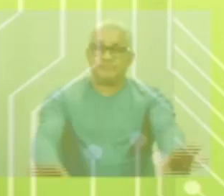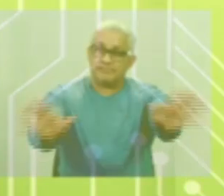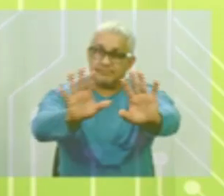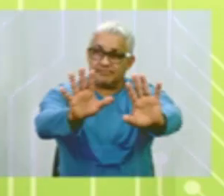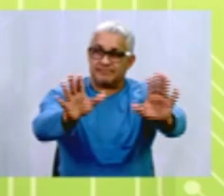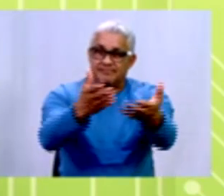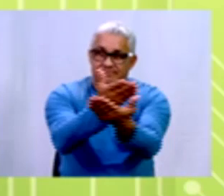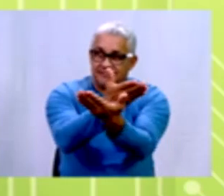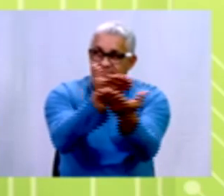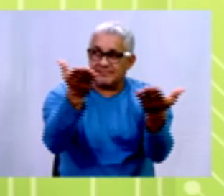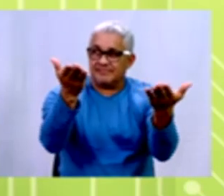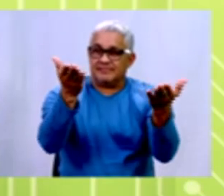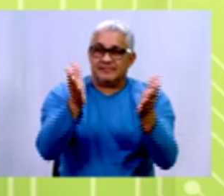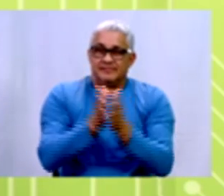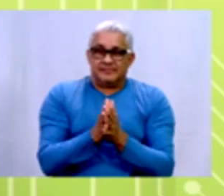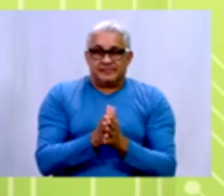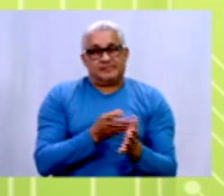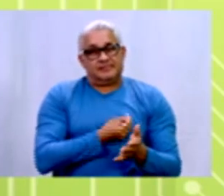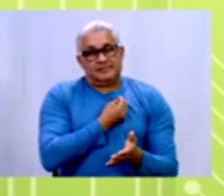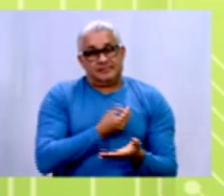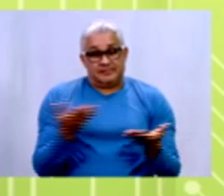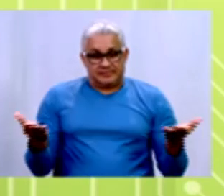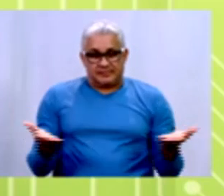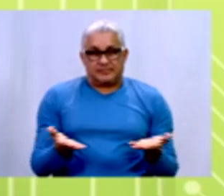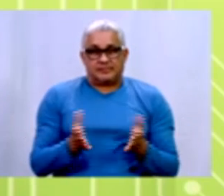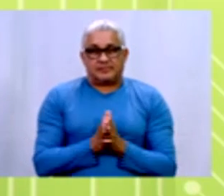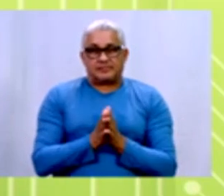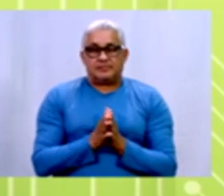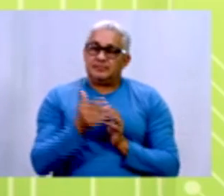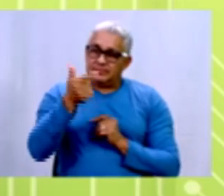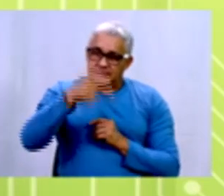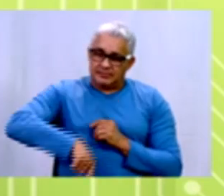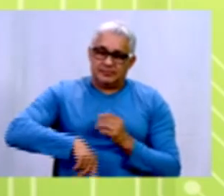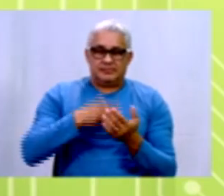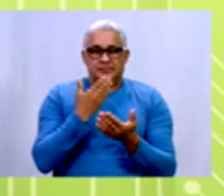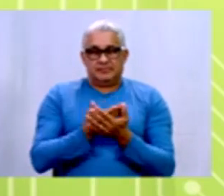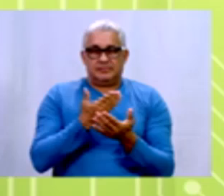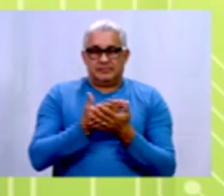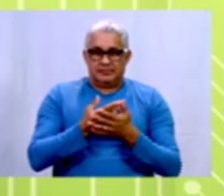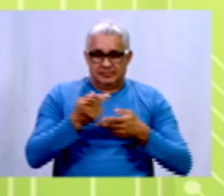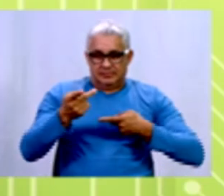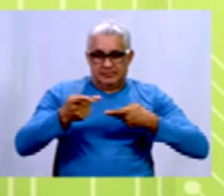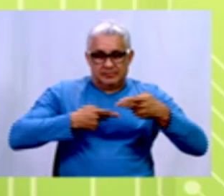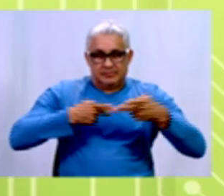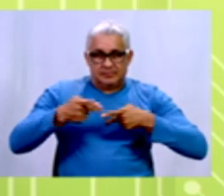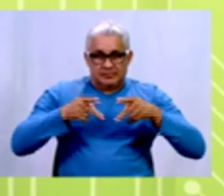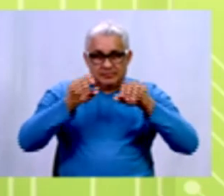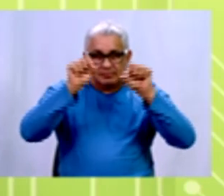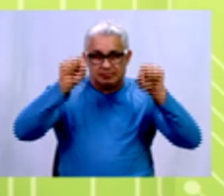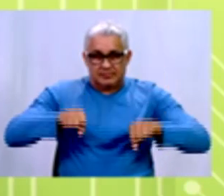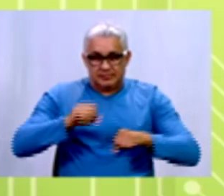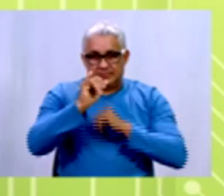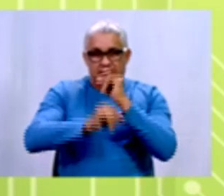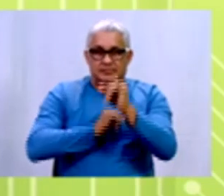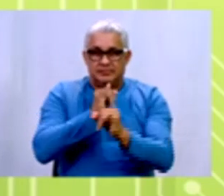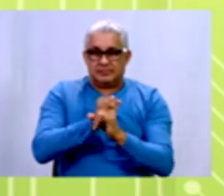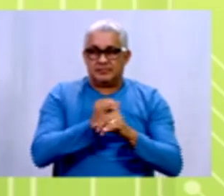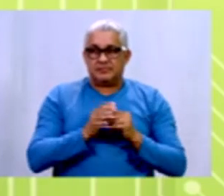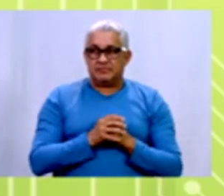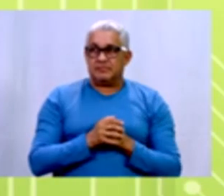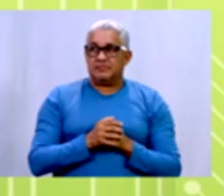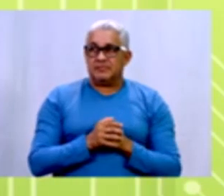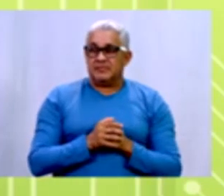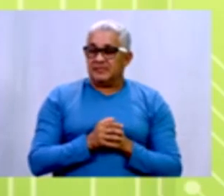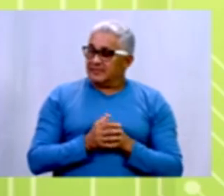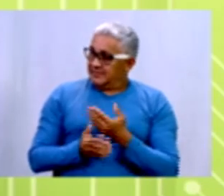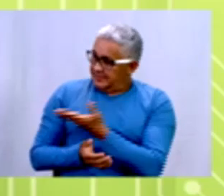Olá, senhores. Estamos aqui hoje para mais uma aula de projeto de sistemas web. E aí,